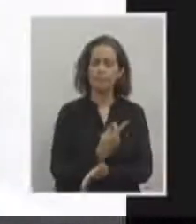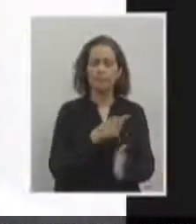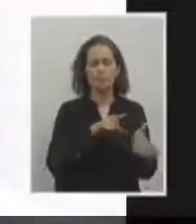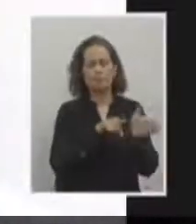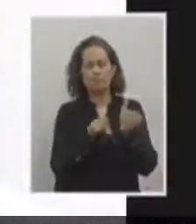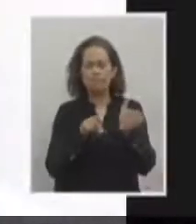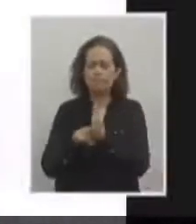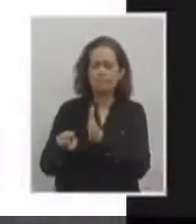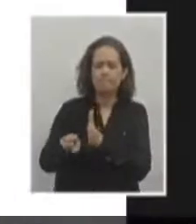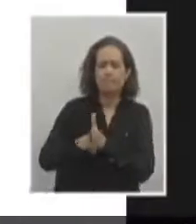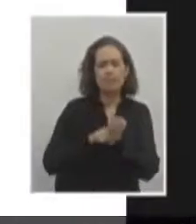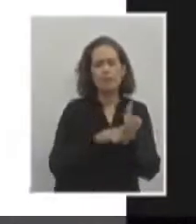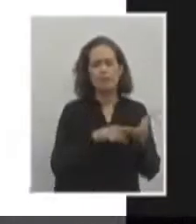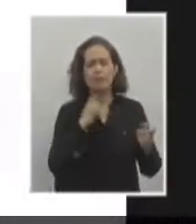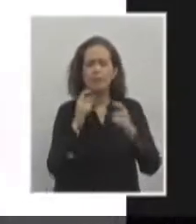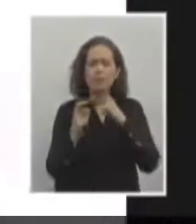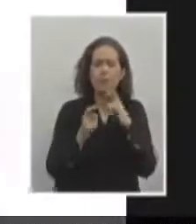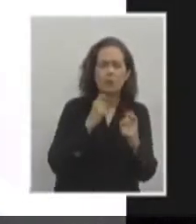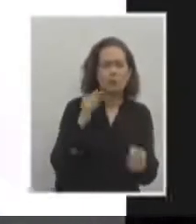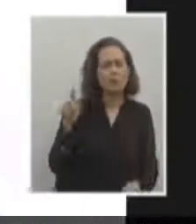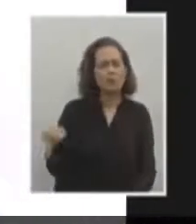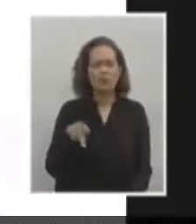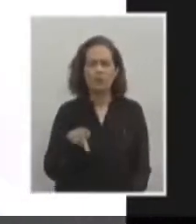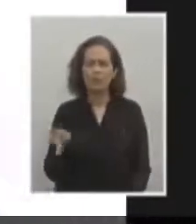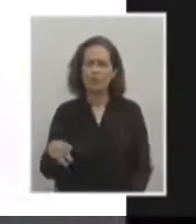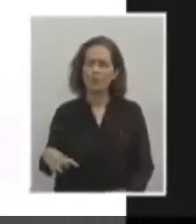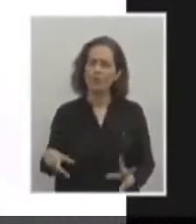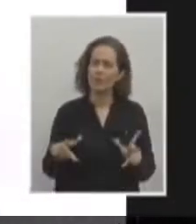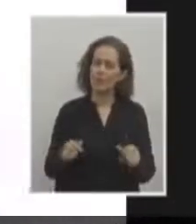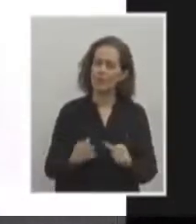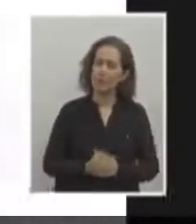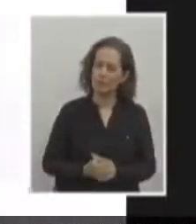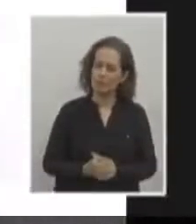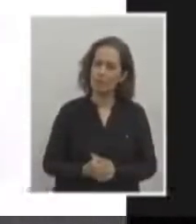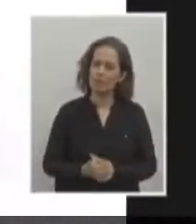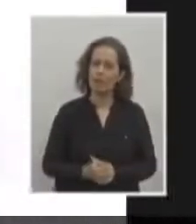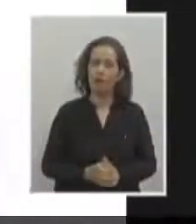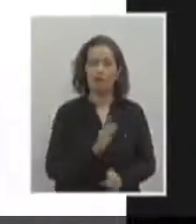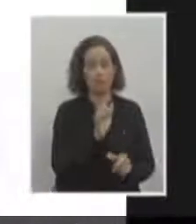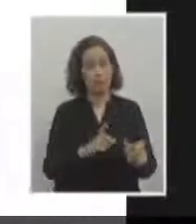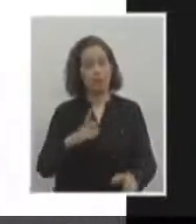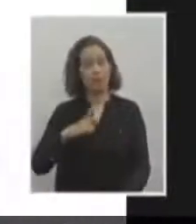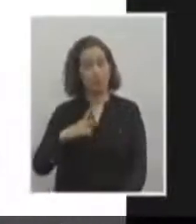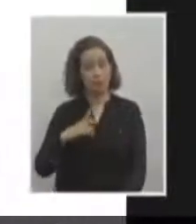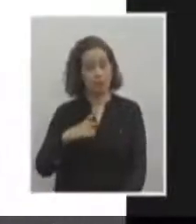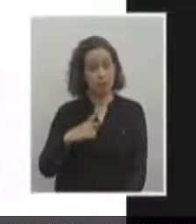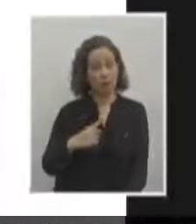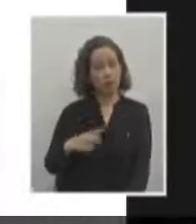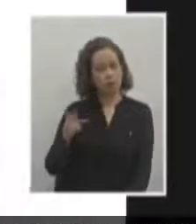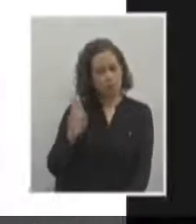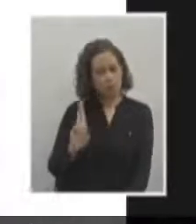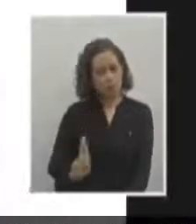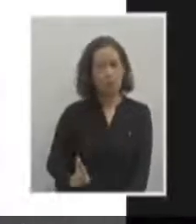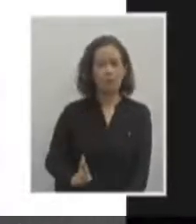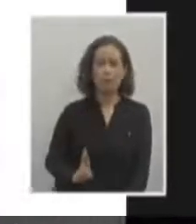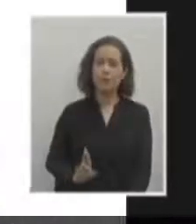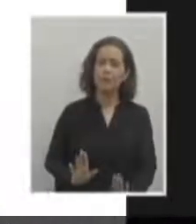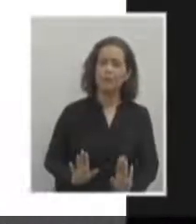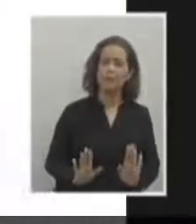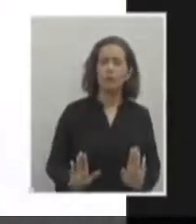os professores. Acho que todo mundo tem a sua razão em certa parte, mas nós temos